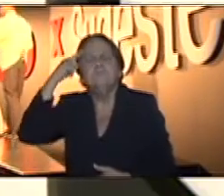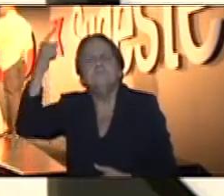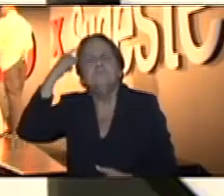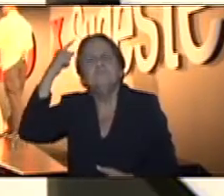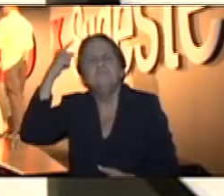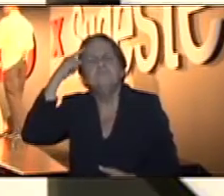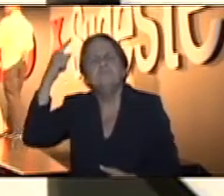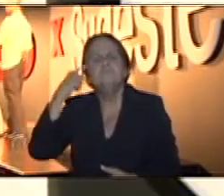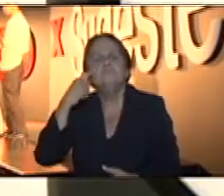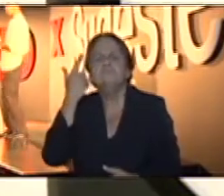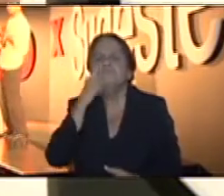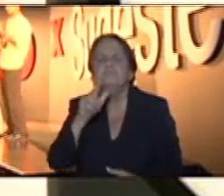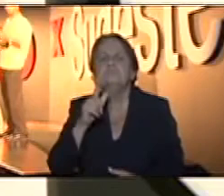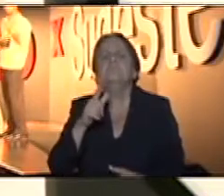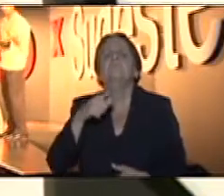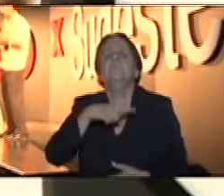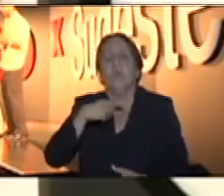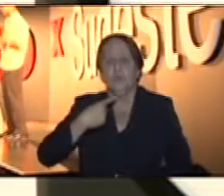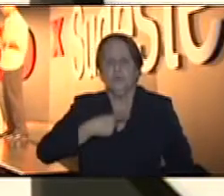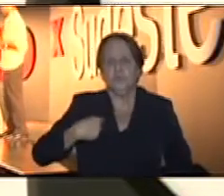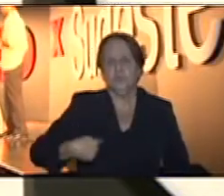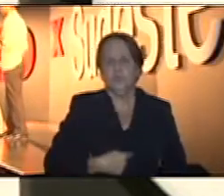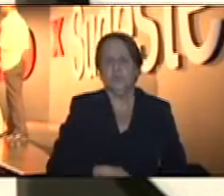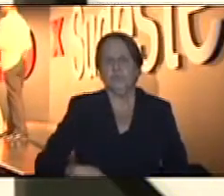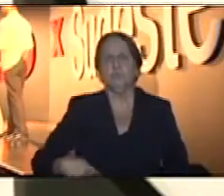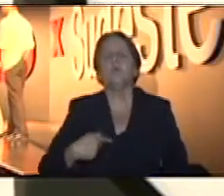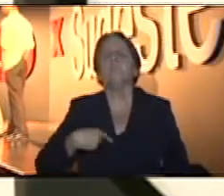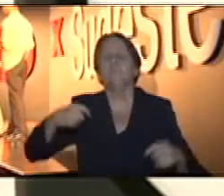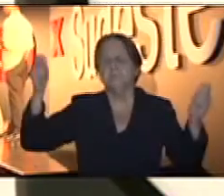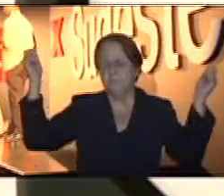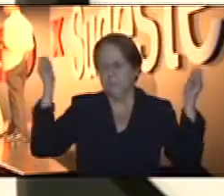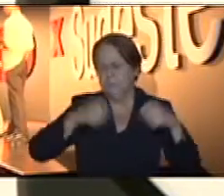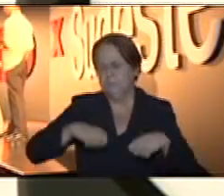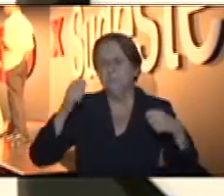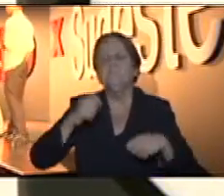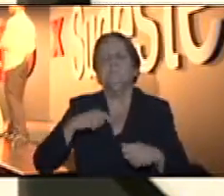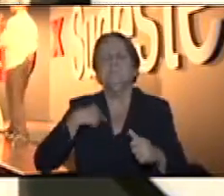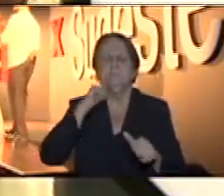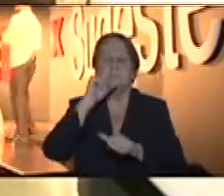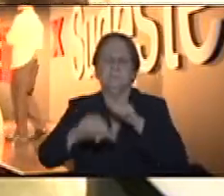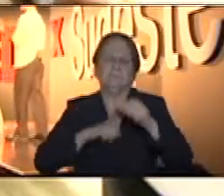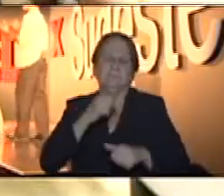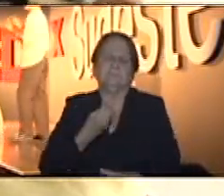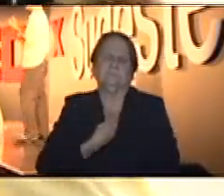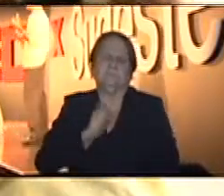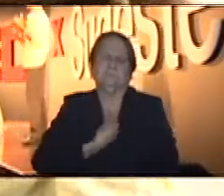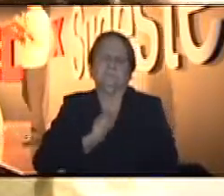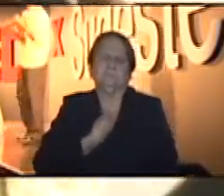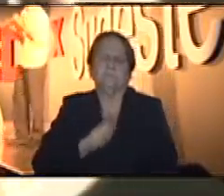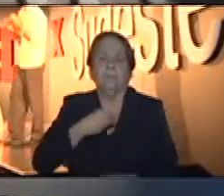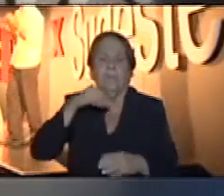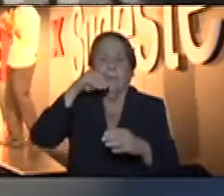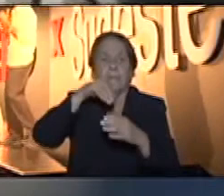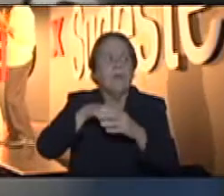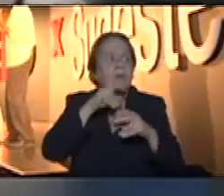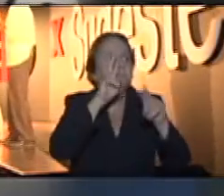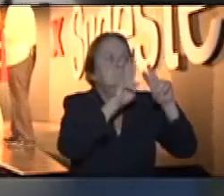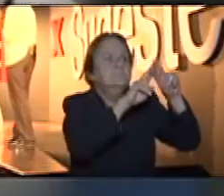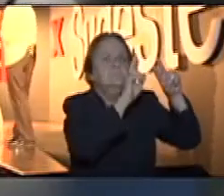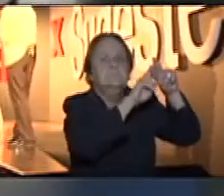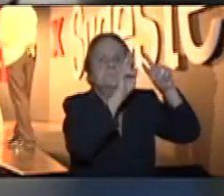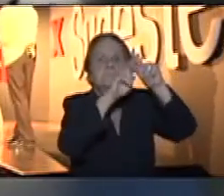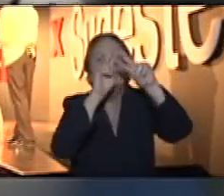daquela série como Superhomem forte podemos transformar as vidas e aí nós temos dentro de unidades prisionais